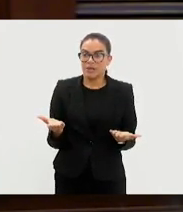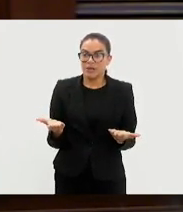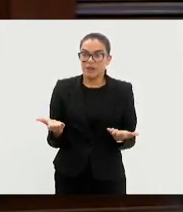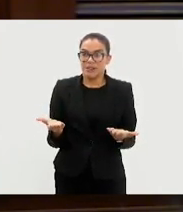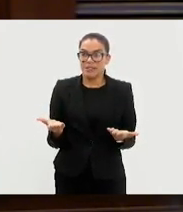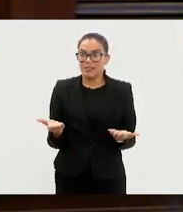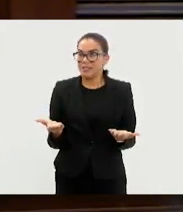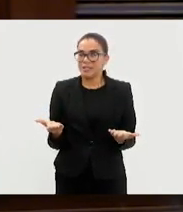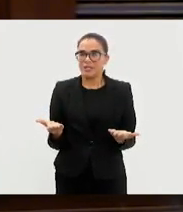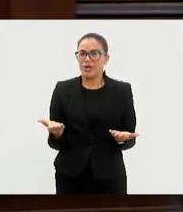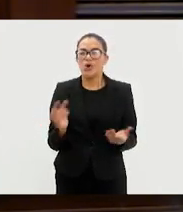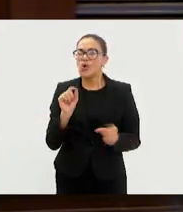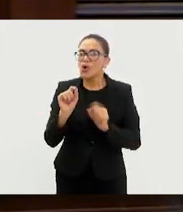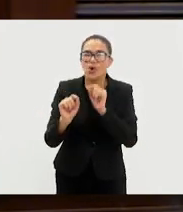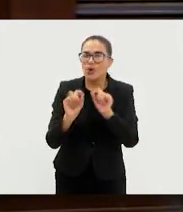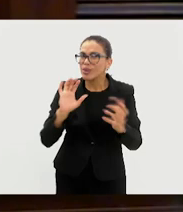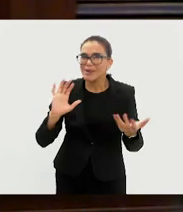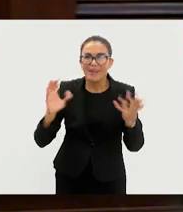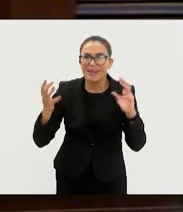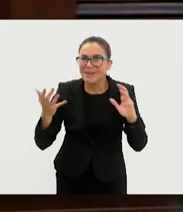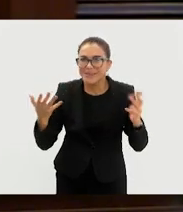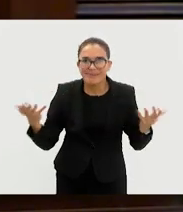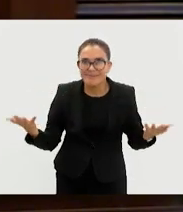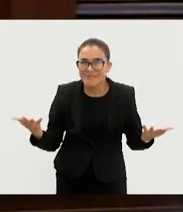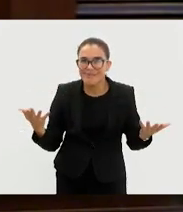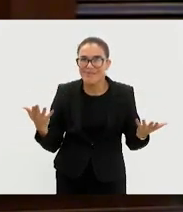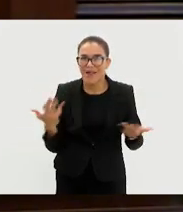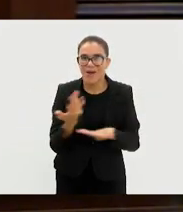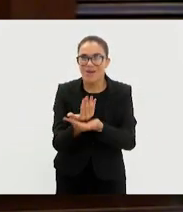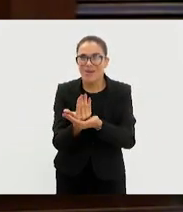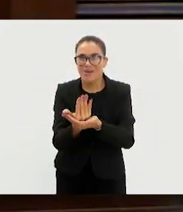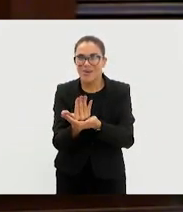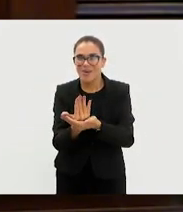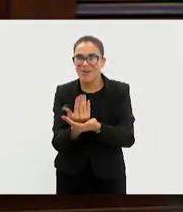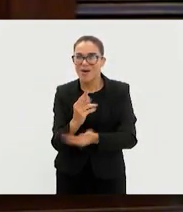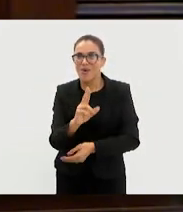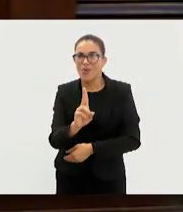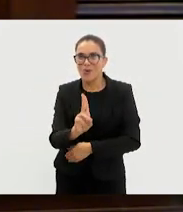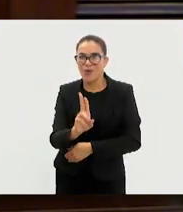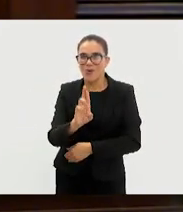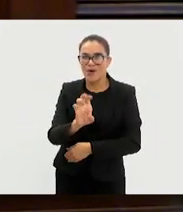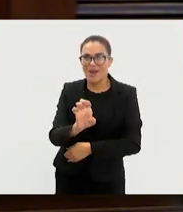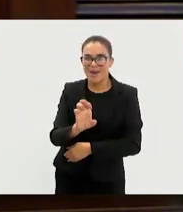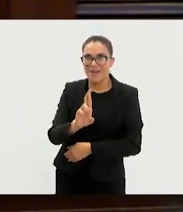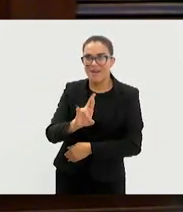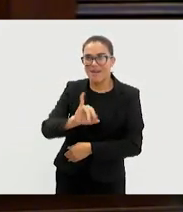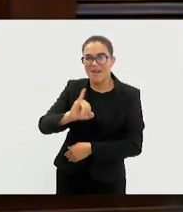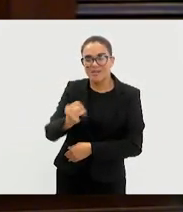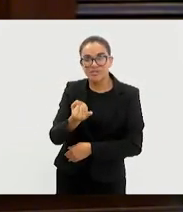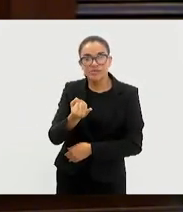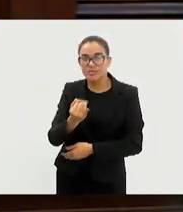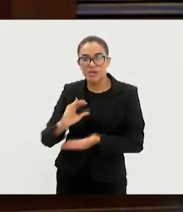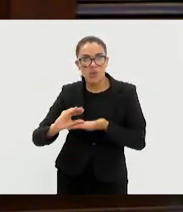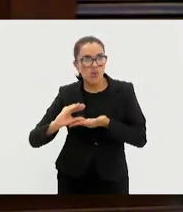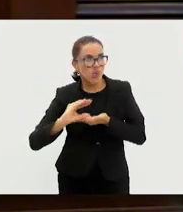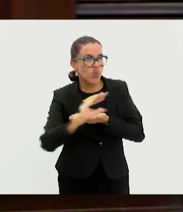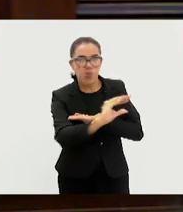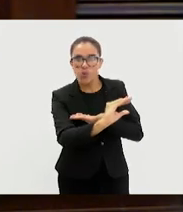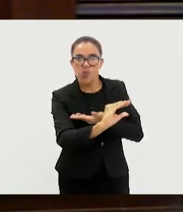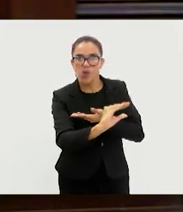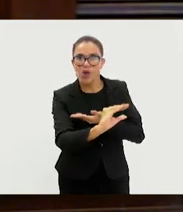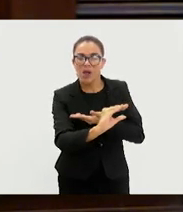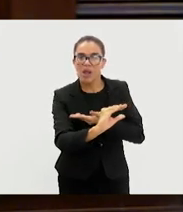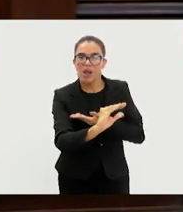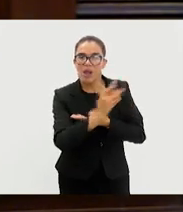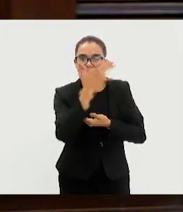o que está havendo com a UERJ, que não repassa o pagamento dos